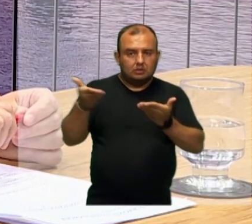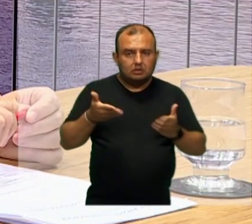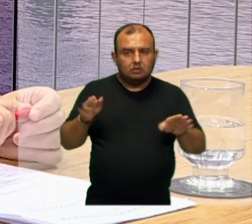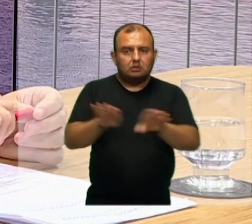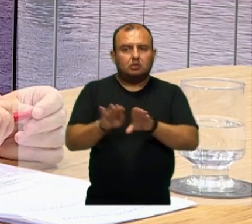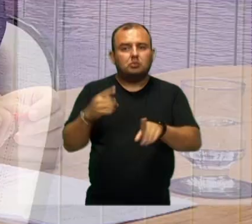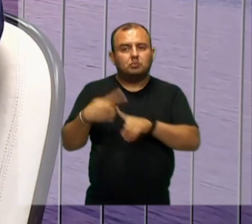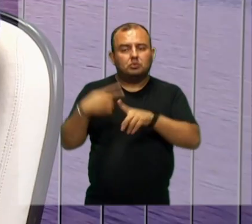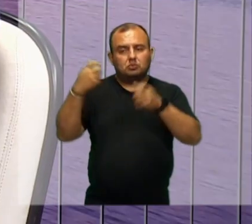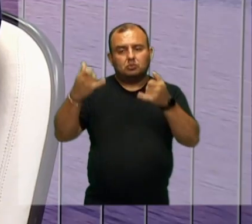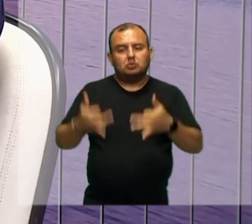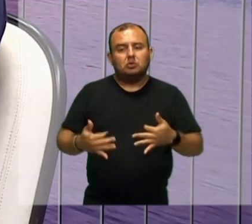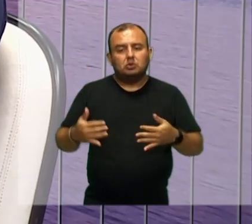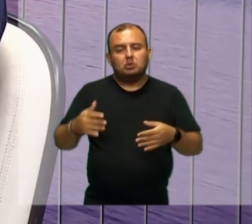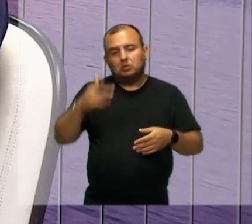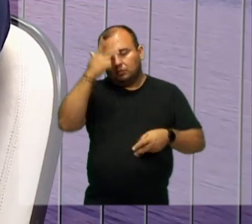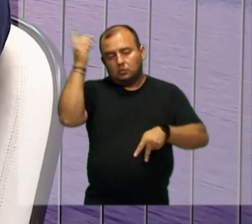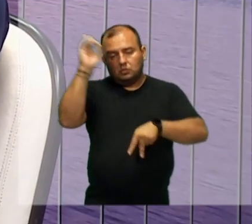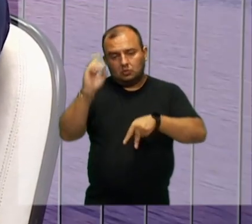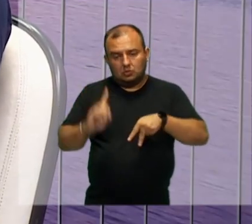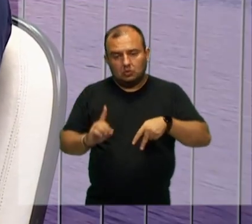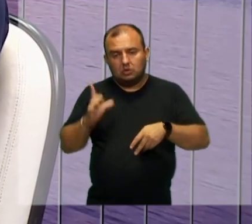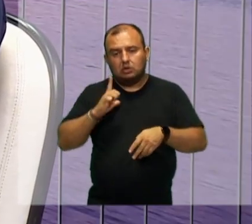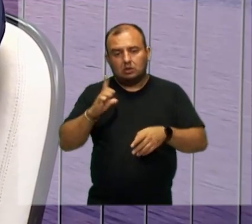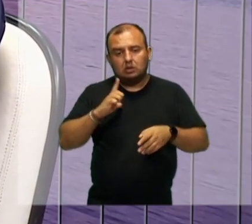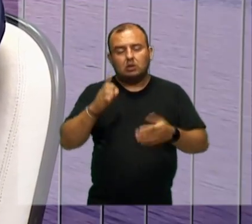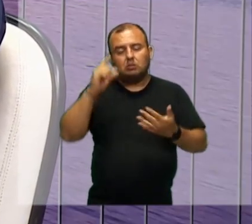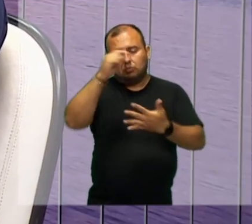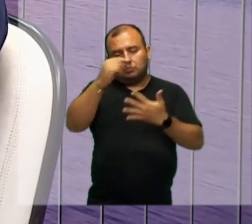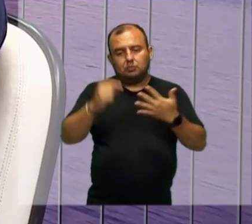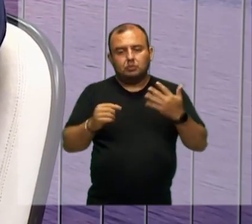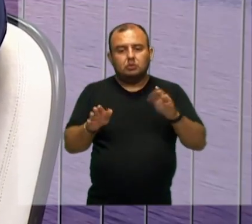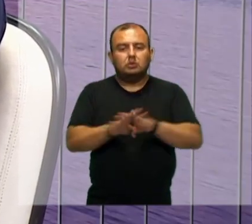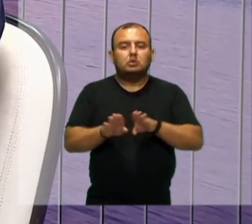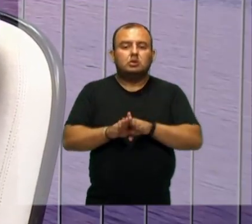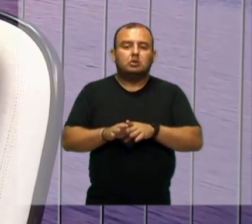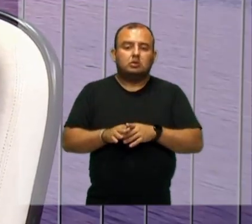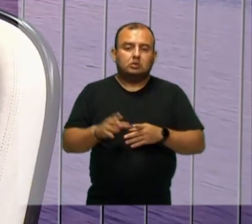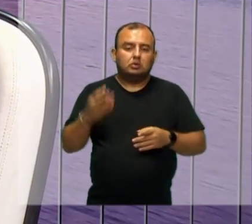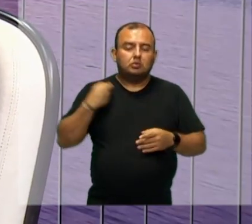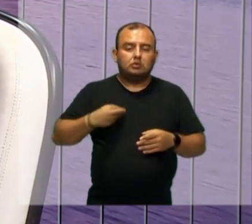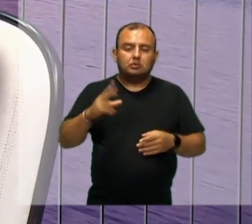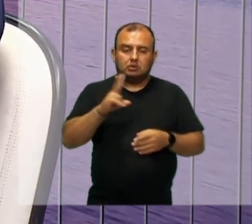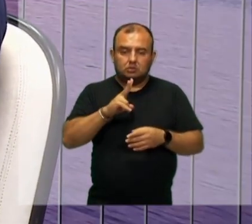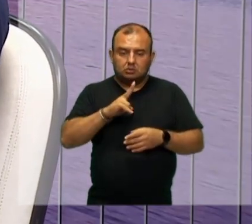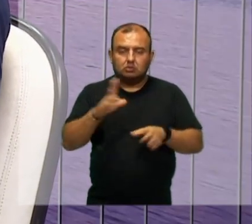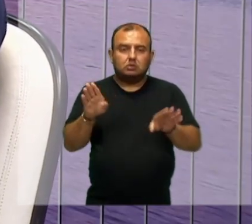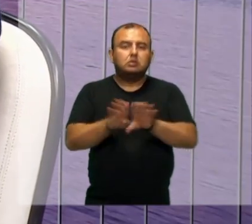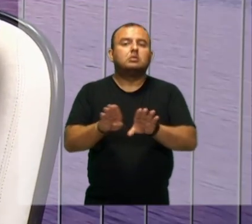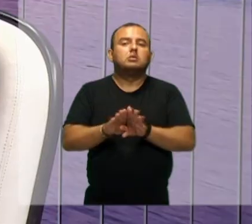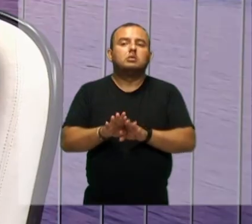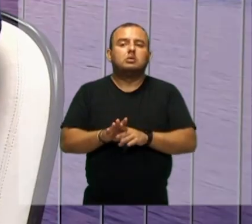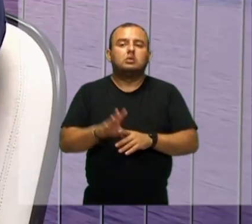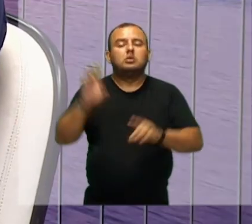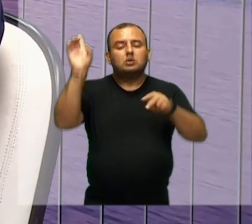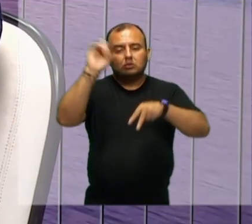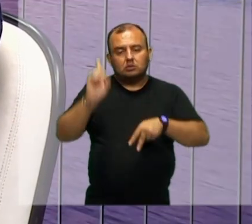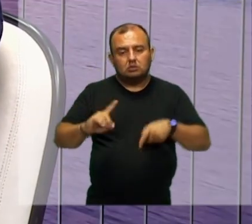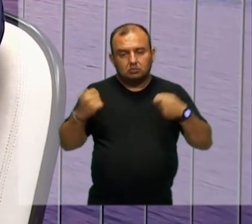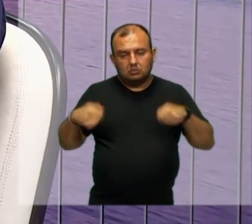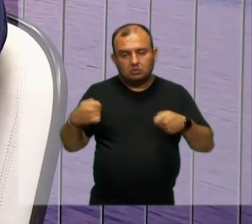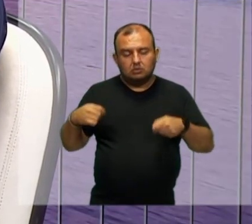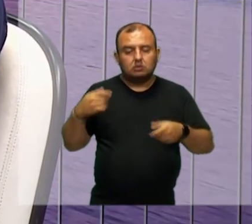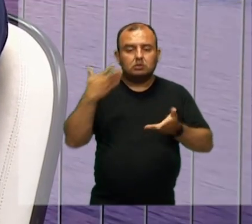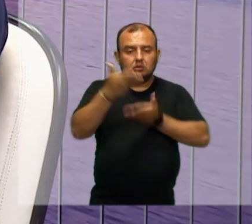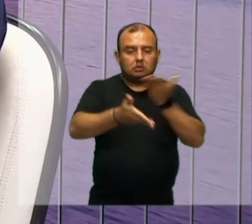porque estamos tratando de pessoas com deficiência que tem cada um a sua demanda, cada um a sua vida particular e também a sua deficiência que precisa ser